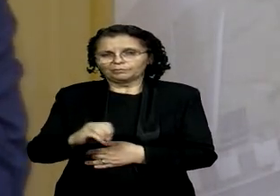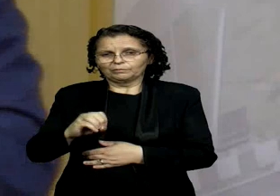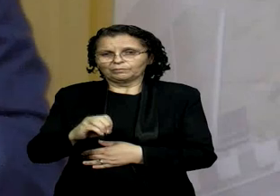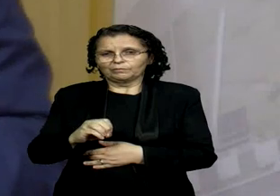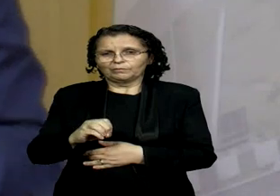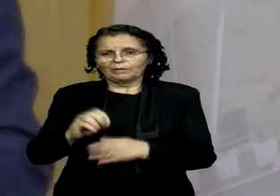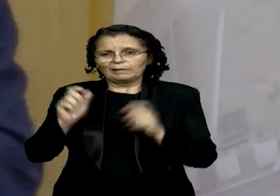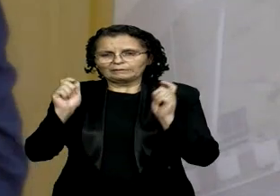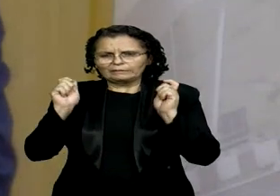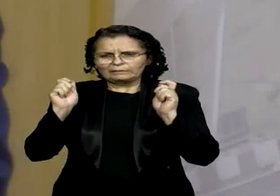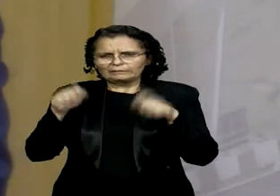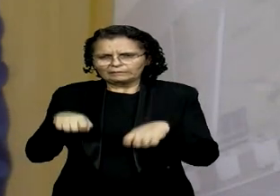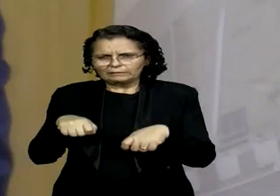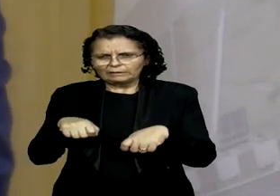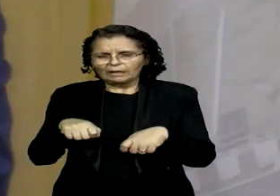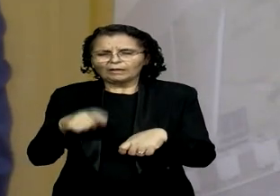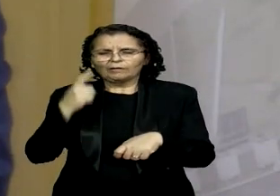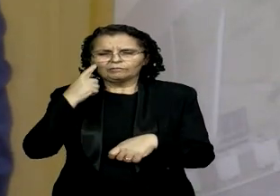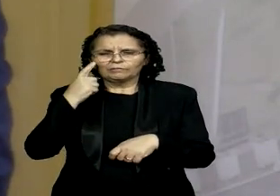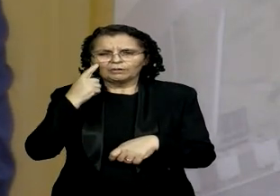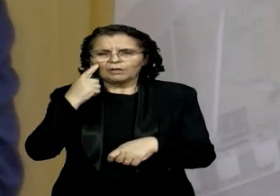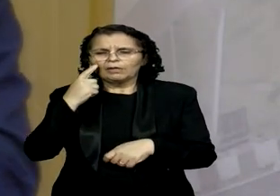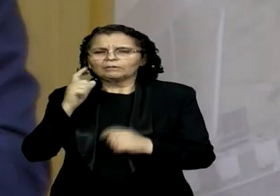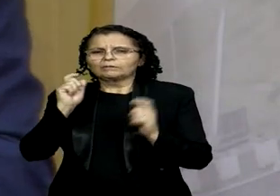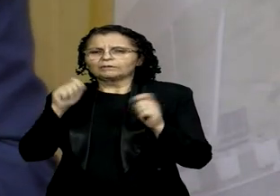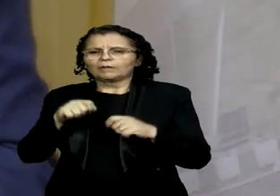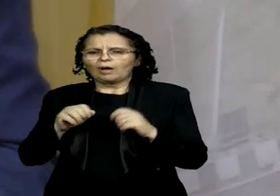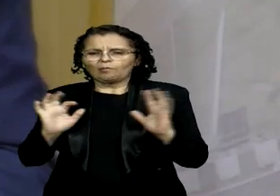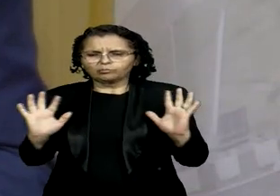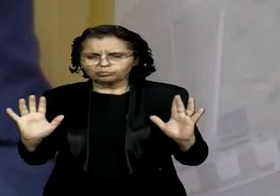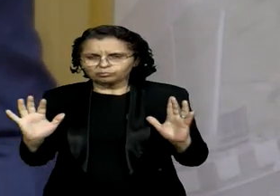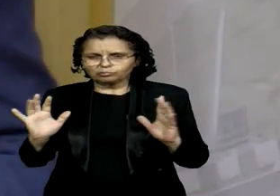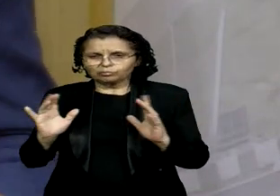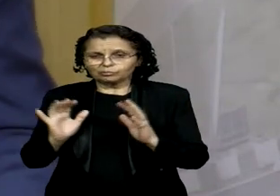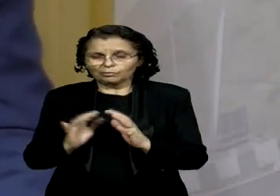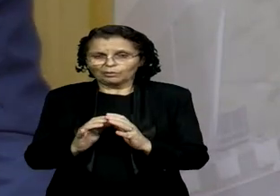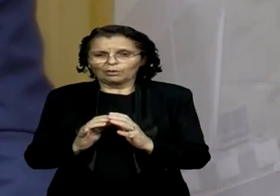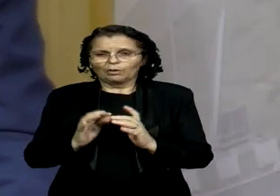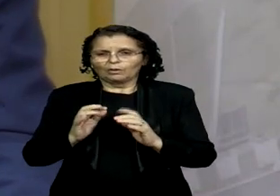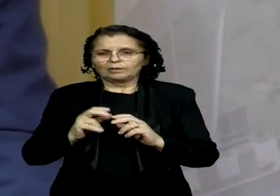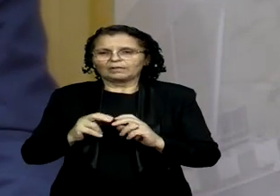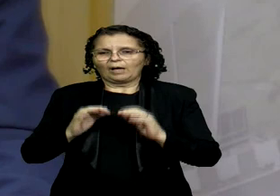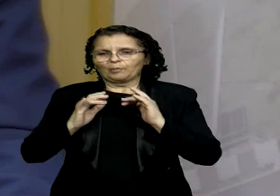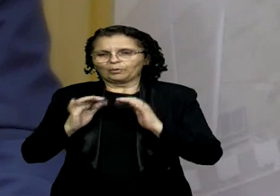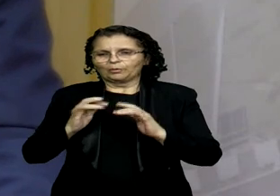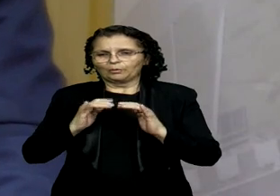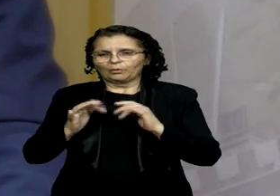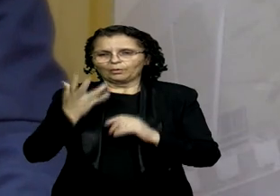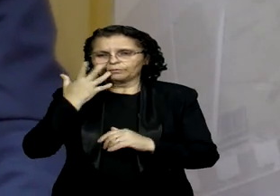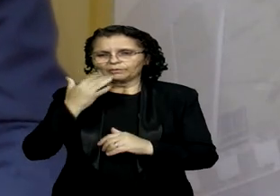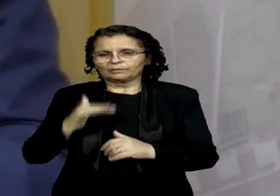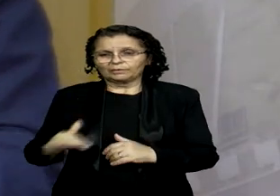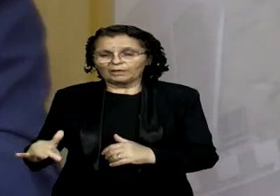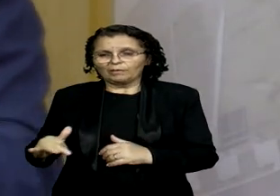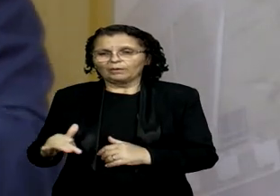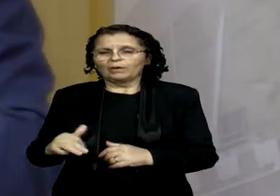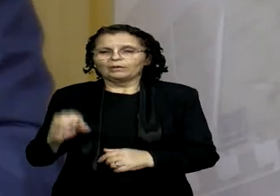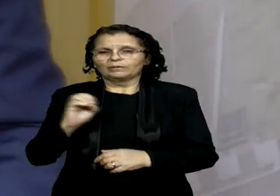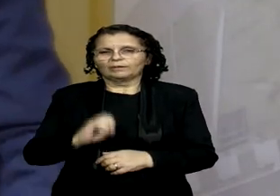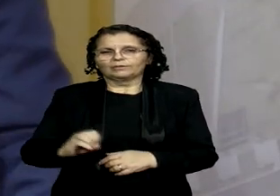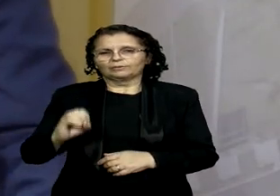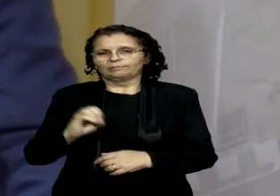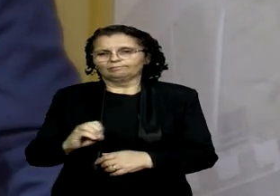a possibilidade de realizar um mutirão de neuropediatria no município